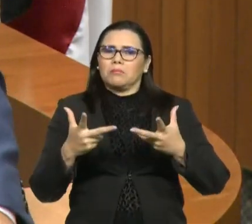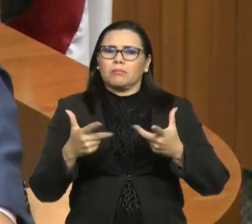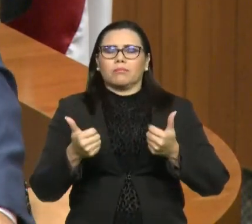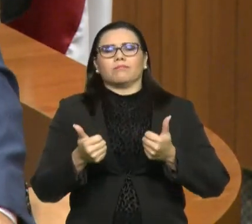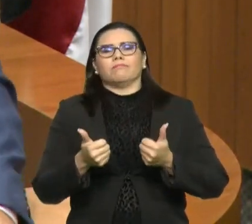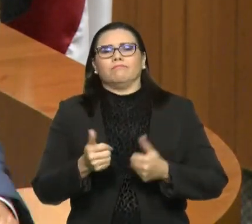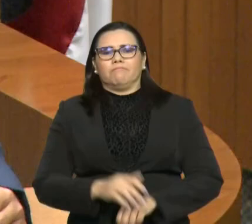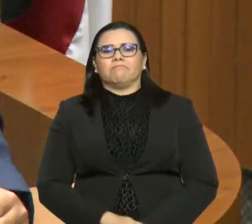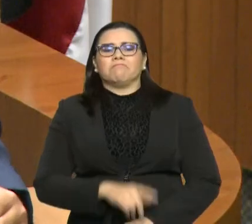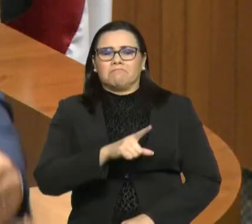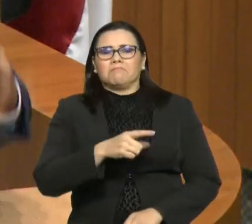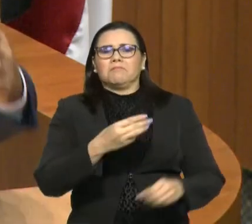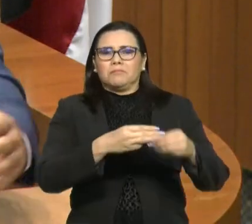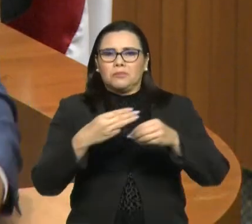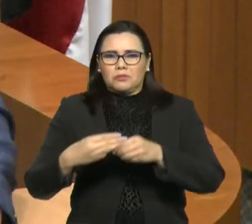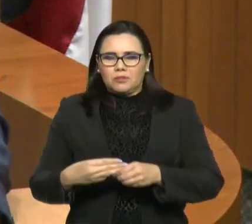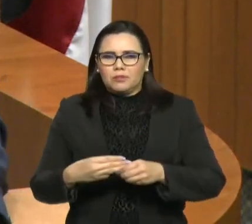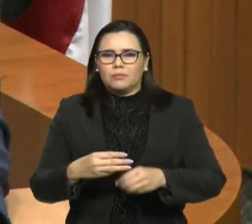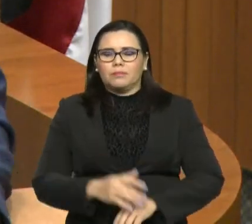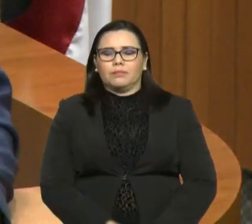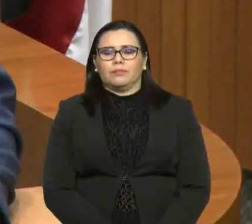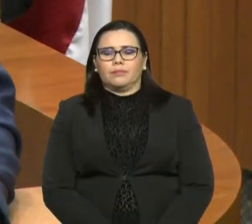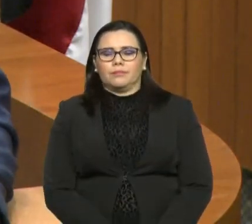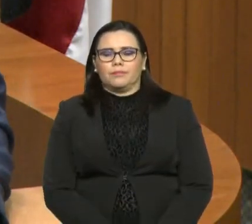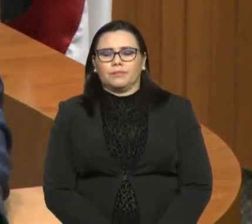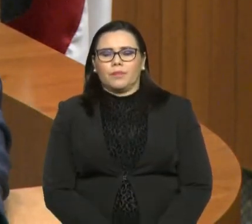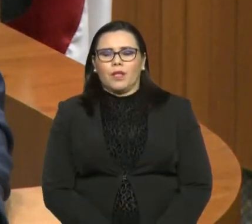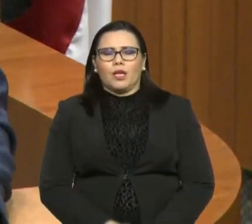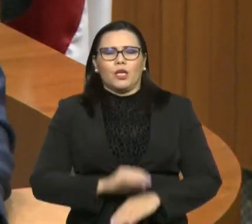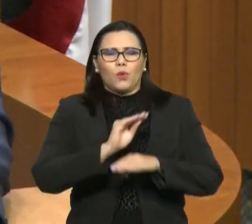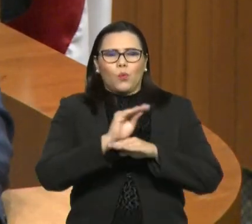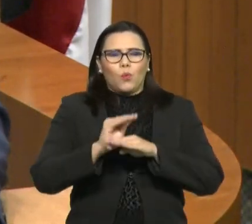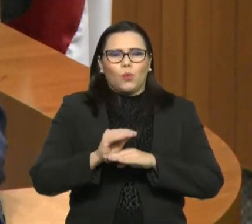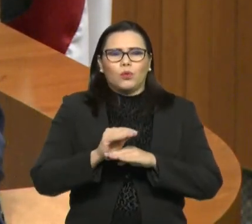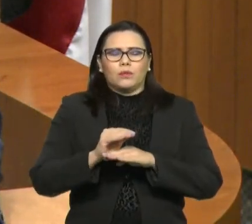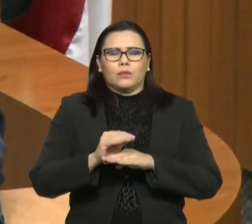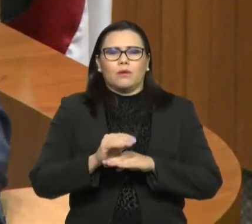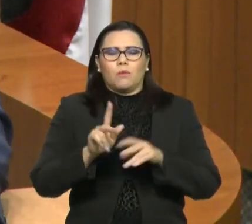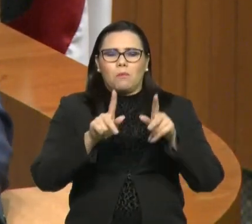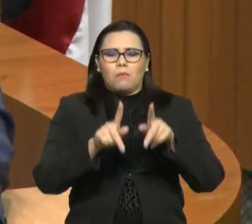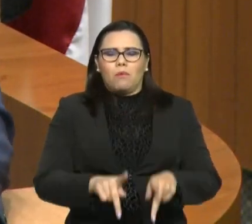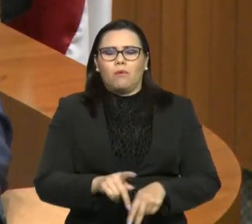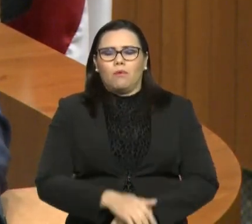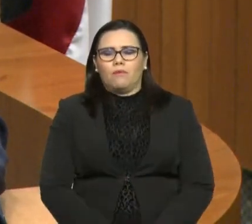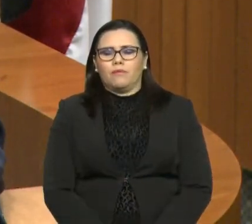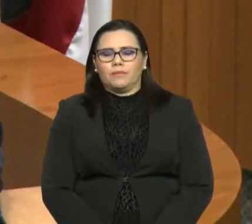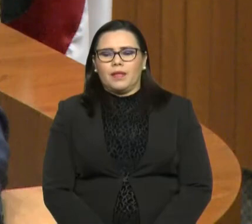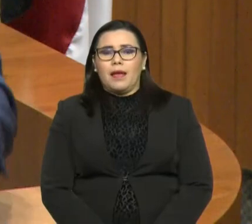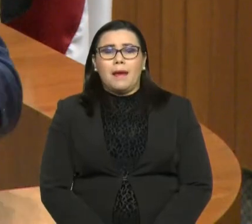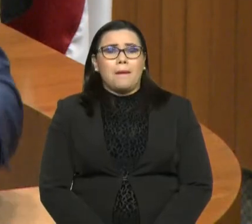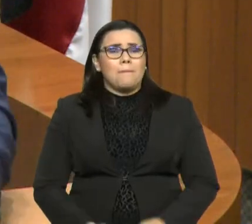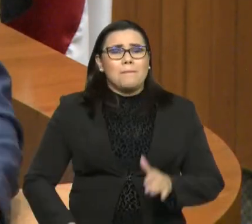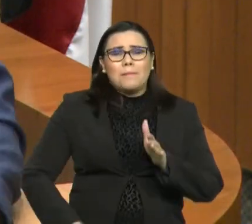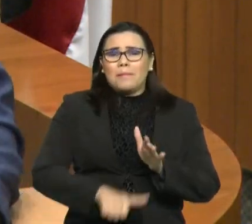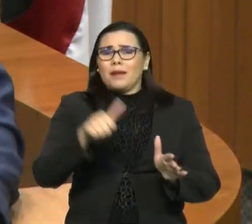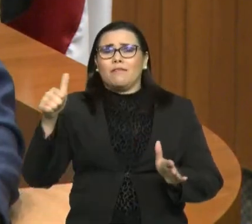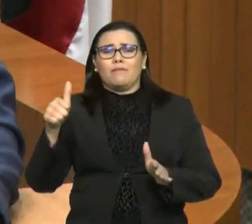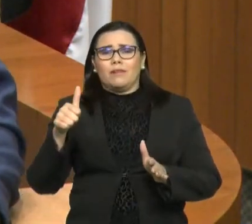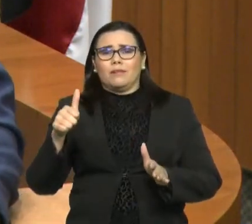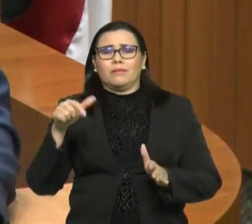ações para cuidar daquela população, prefeito de primeiro mandato, mas que já está